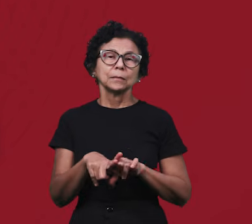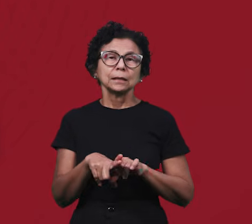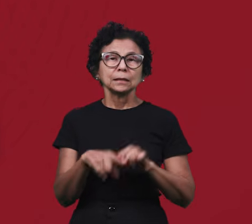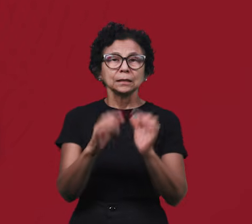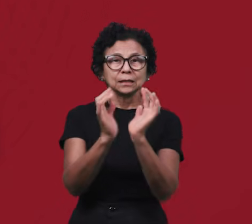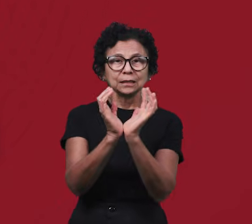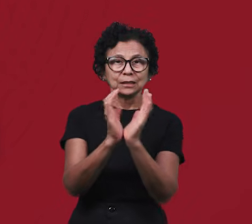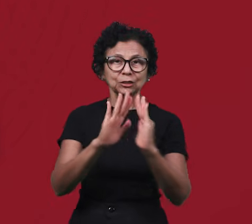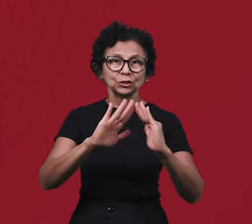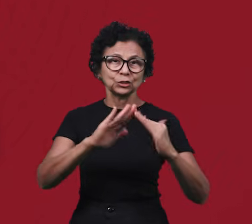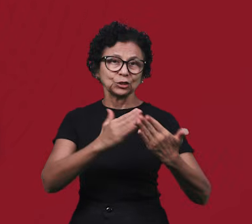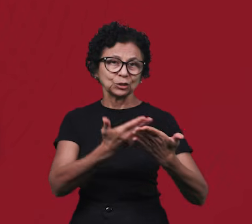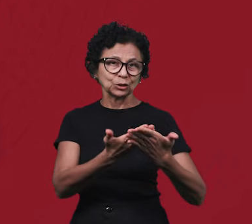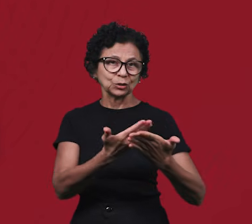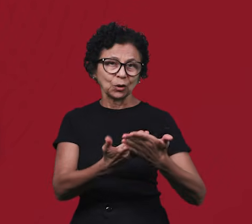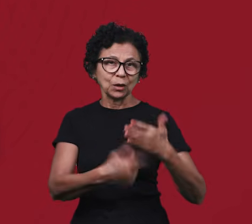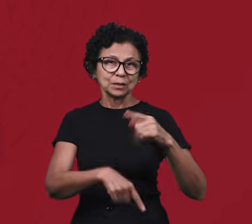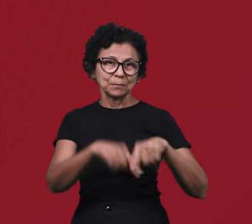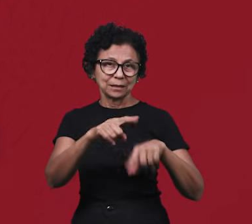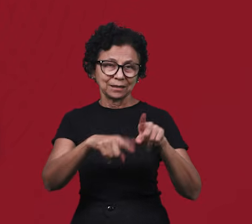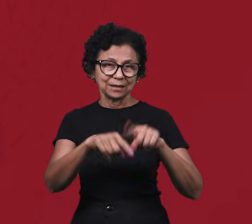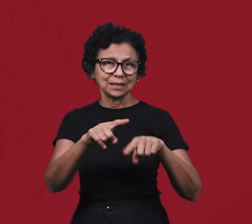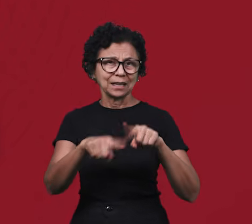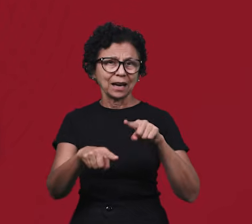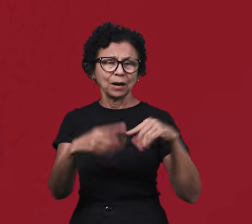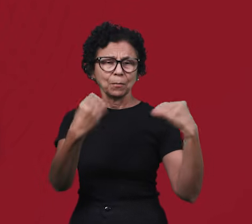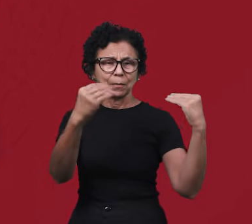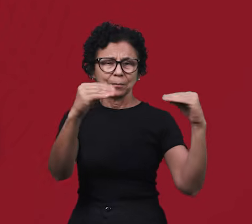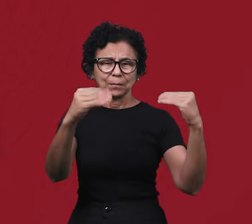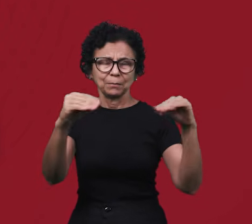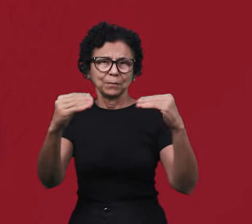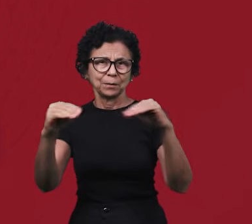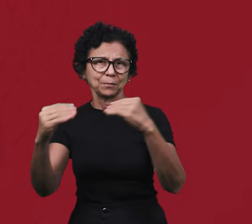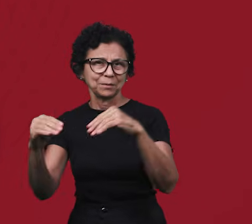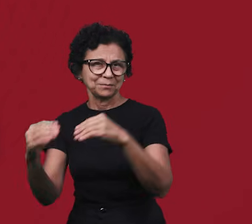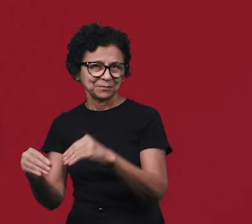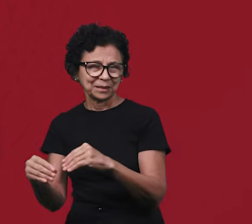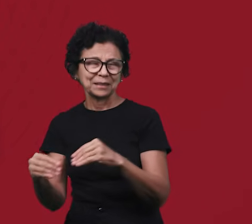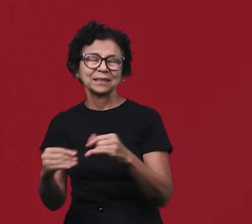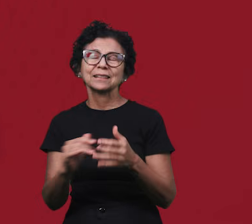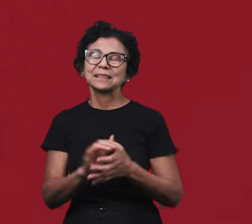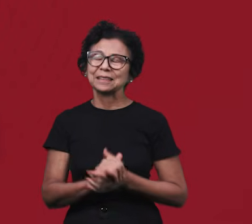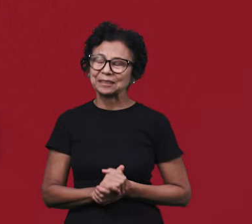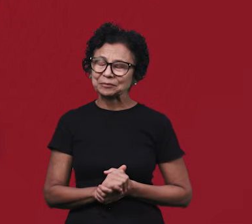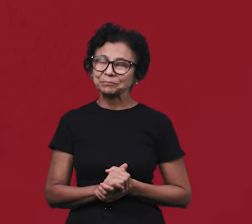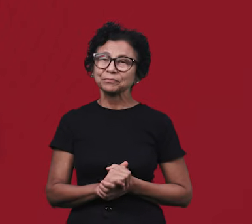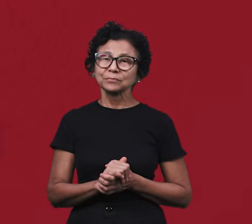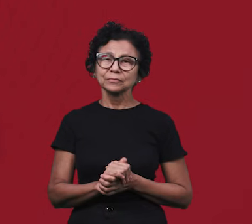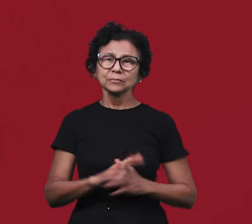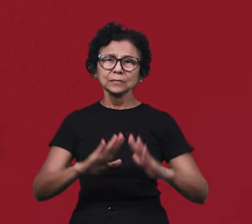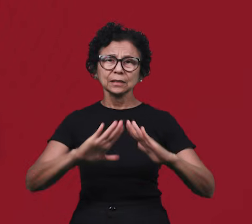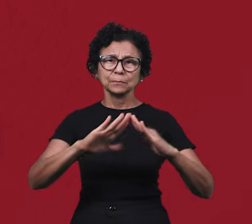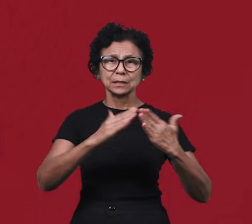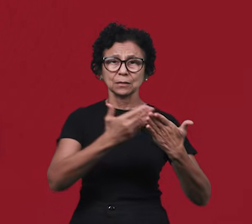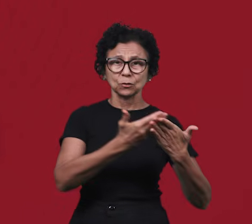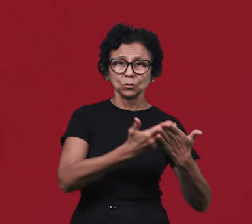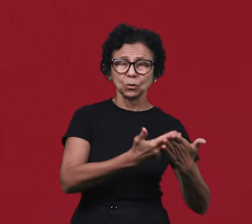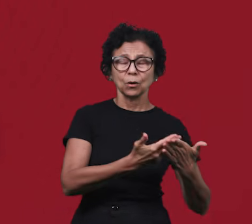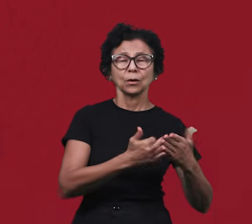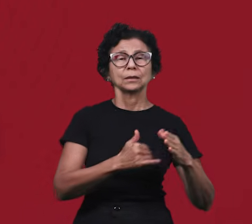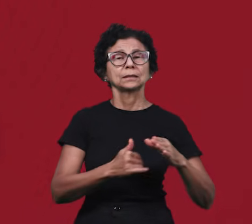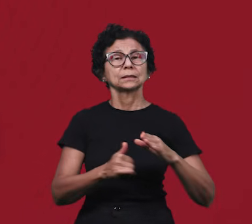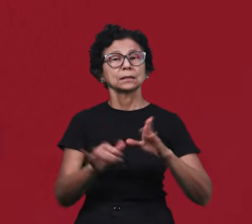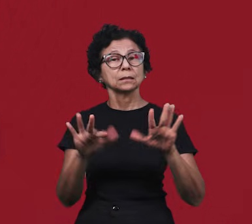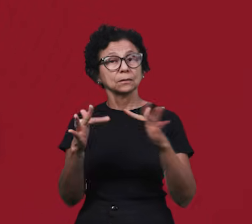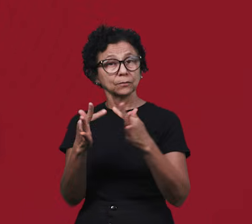os kits escolares, que nós distribuímos também, muitos kits desses aí, para que também as